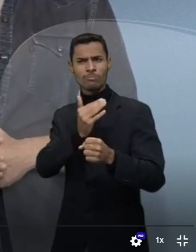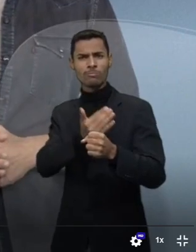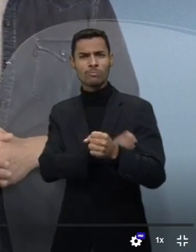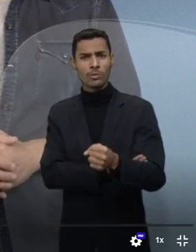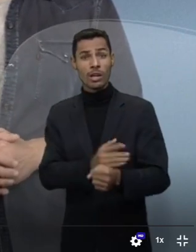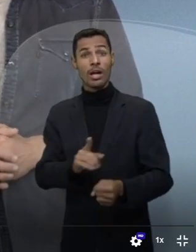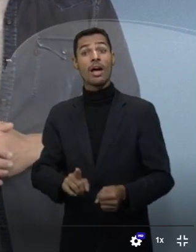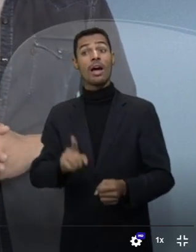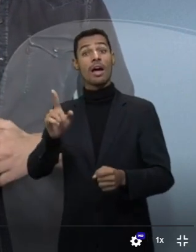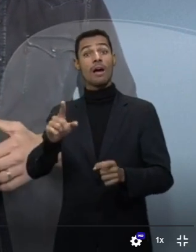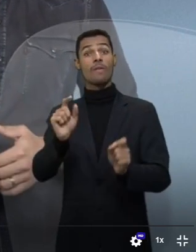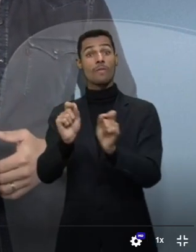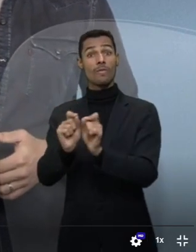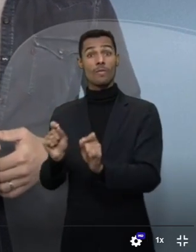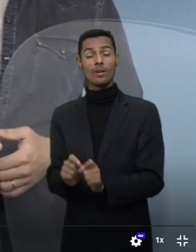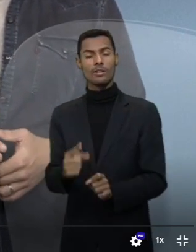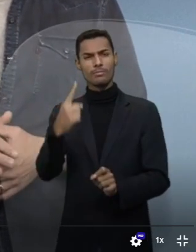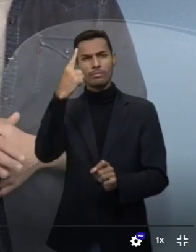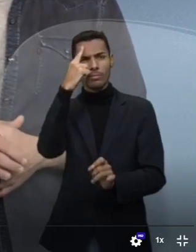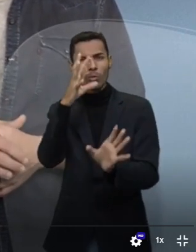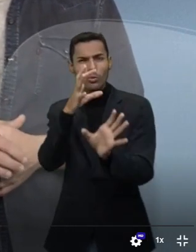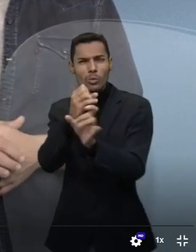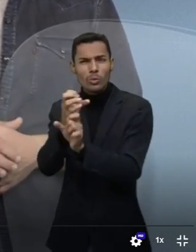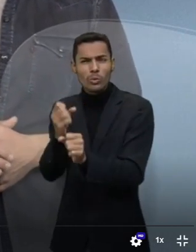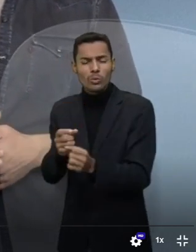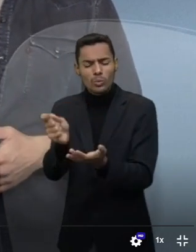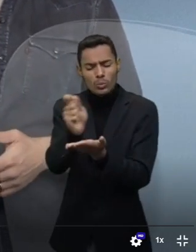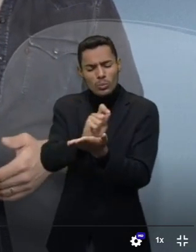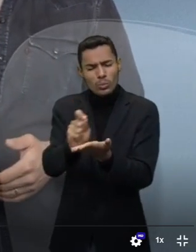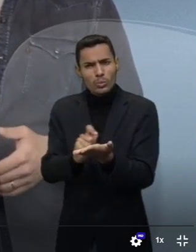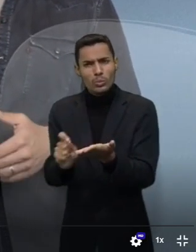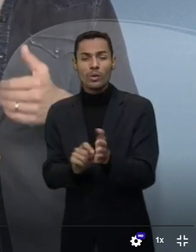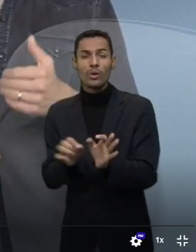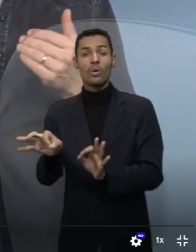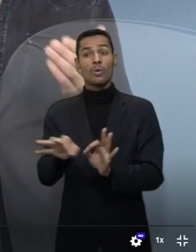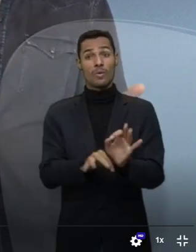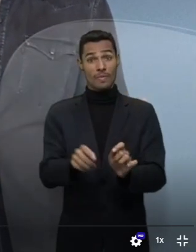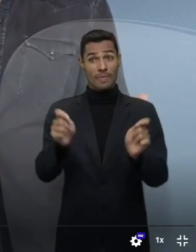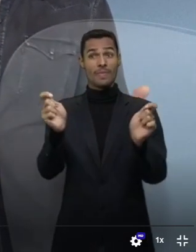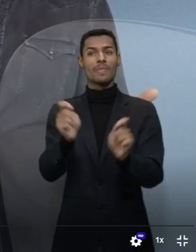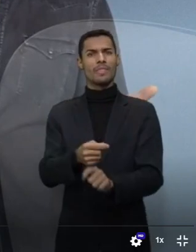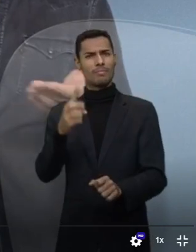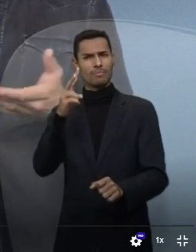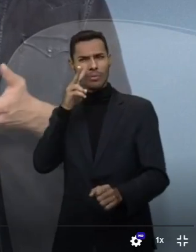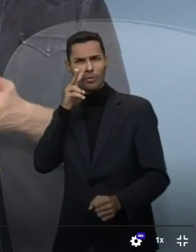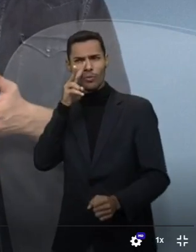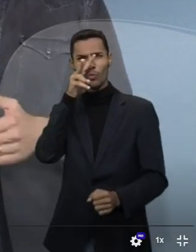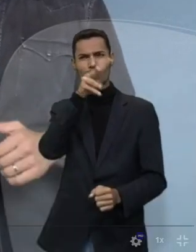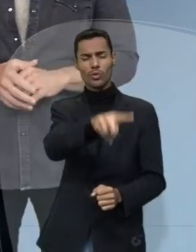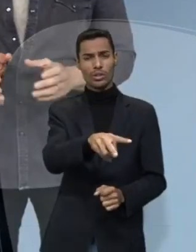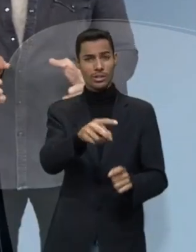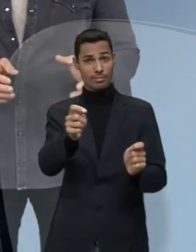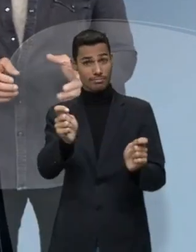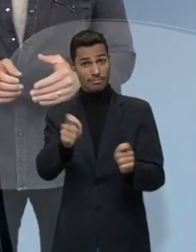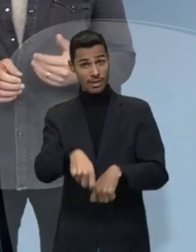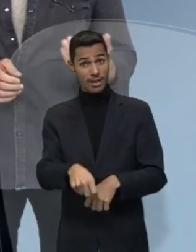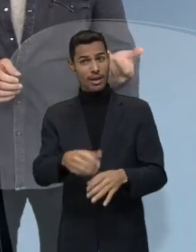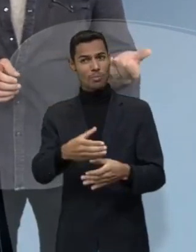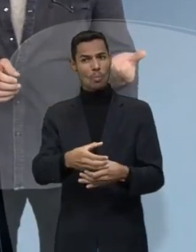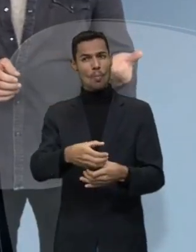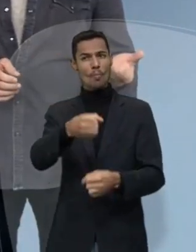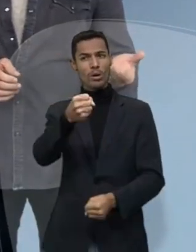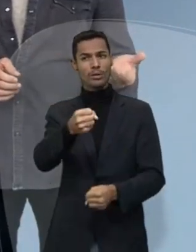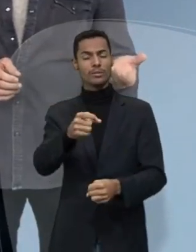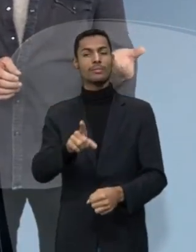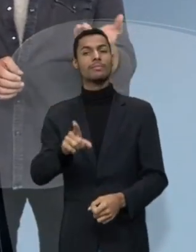cortante, deve ser feito o cálculo das armaduras que proporcionam reforço estrutural às vigas. No caso da